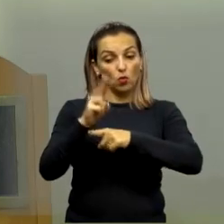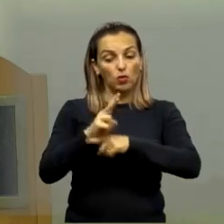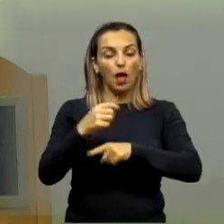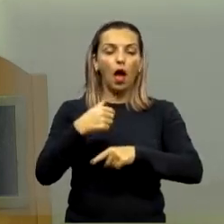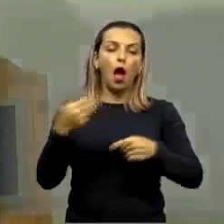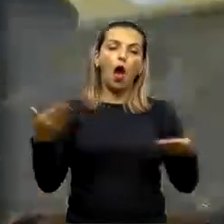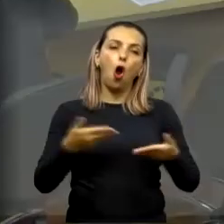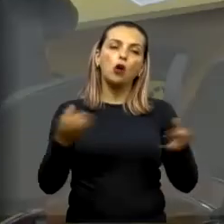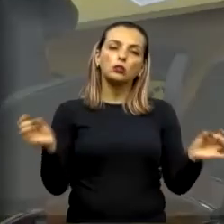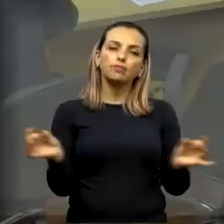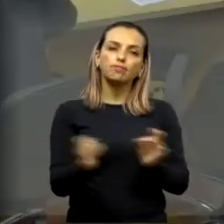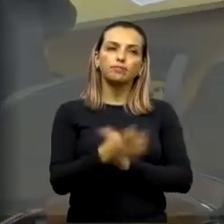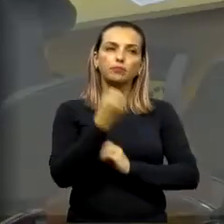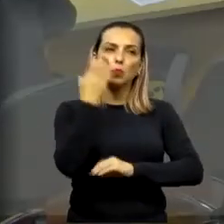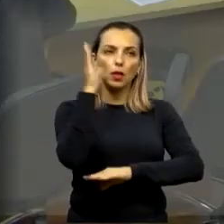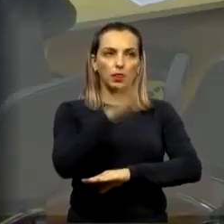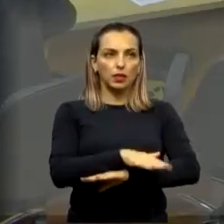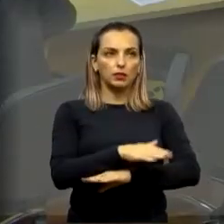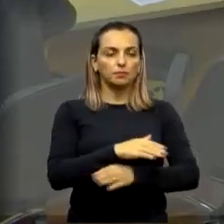a boa tarde